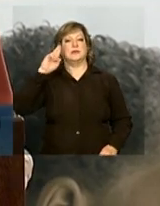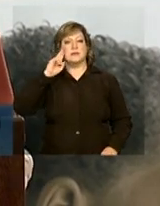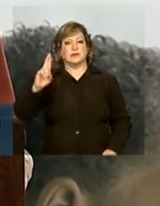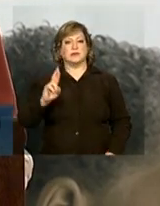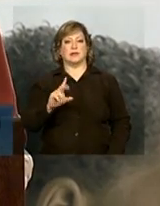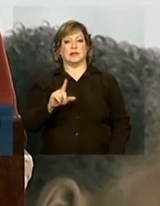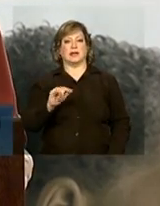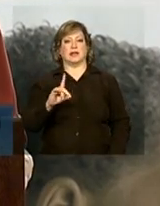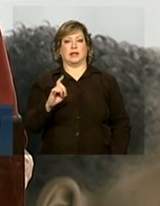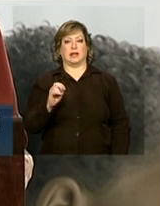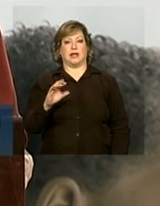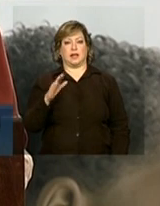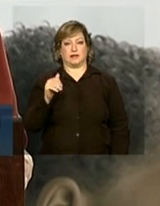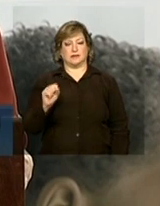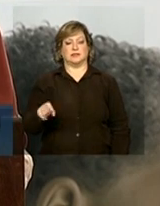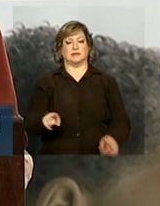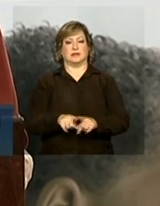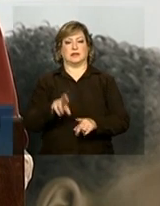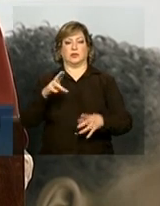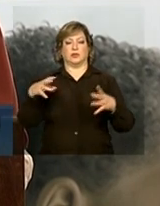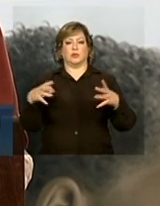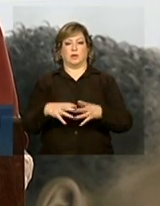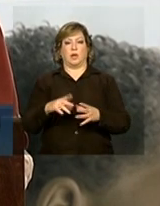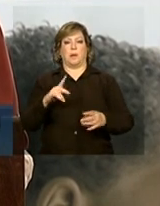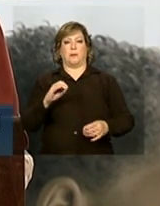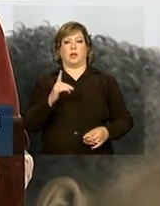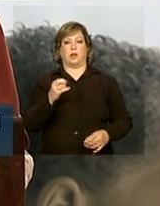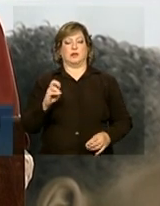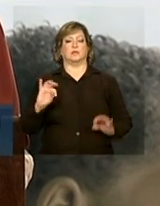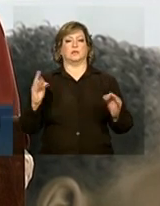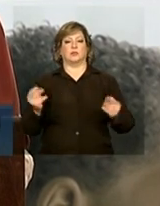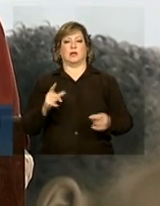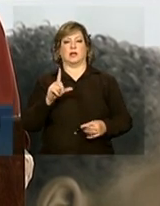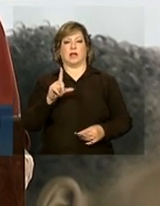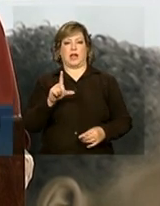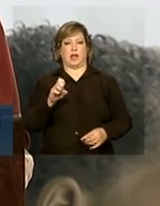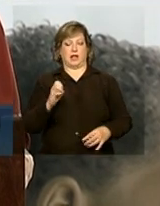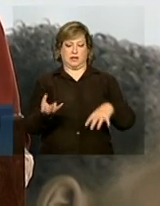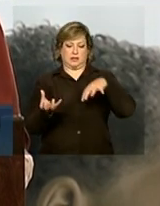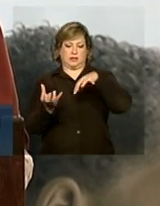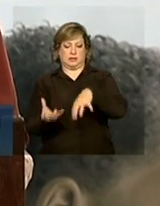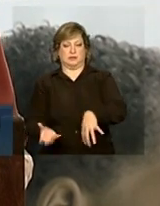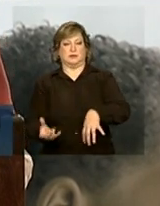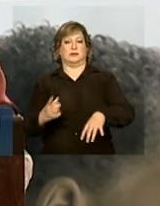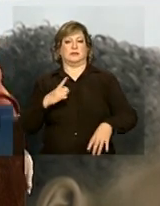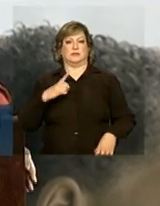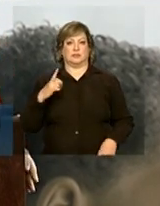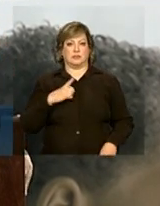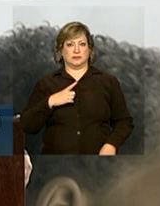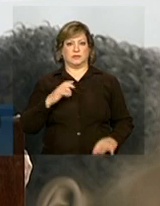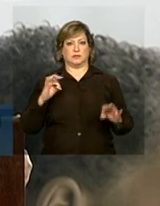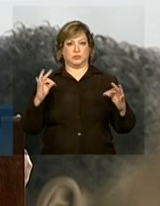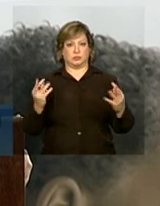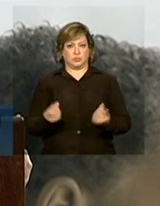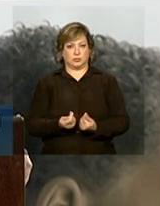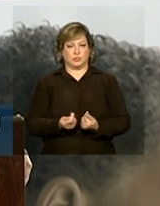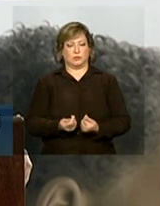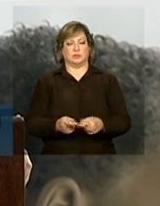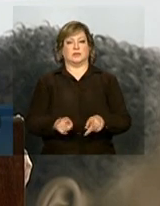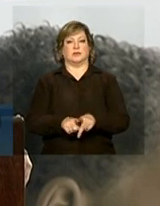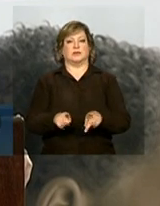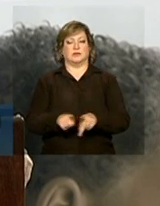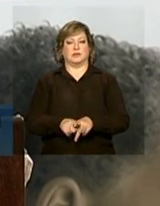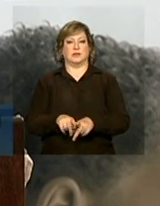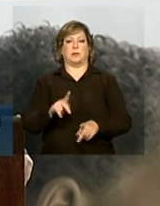e a representação dos poderes do Legislativo, do Congresso Nacional e de todos